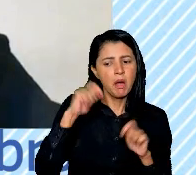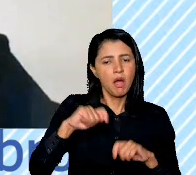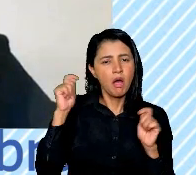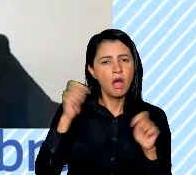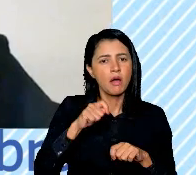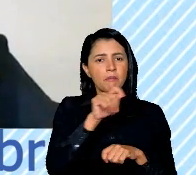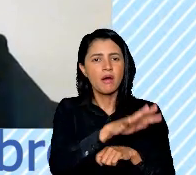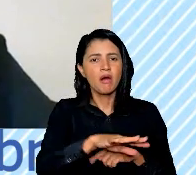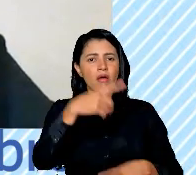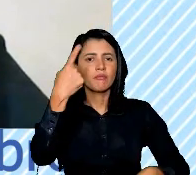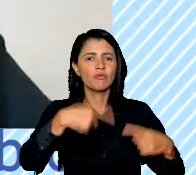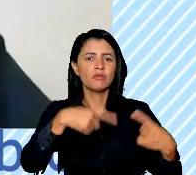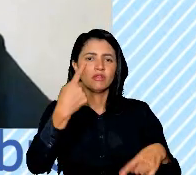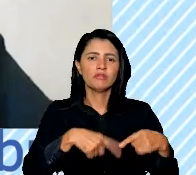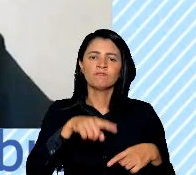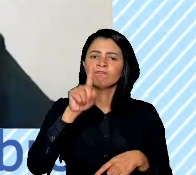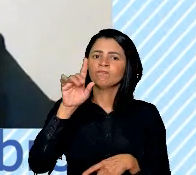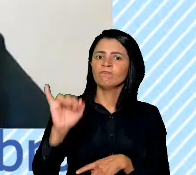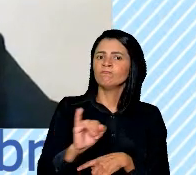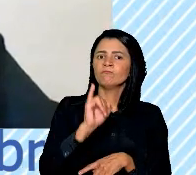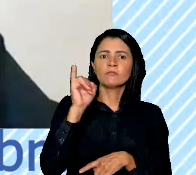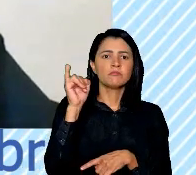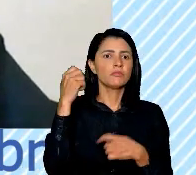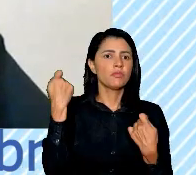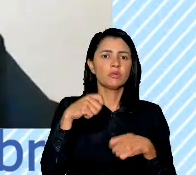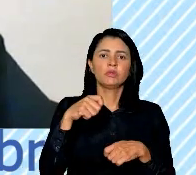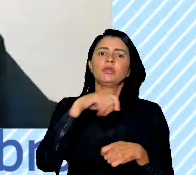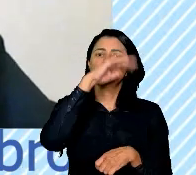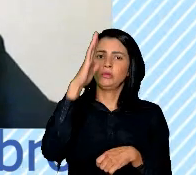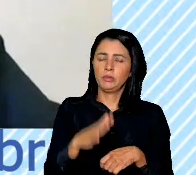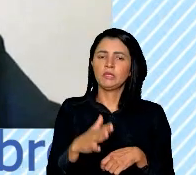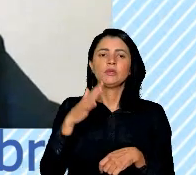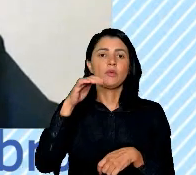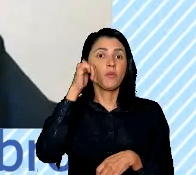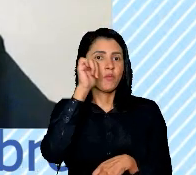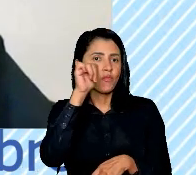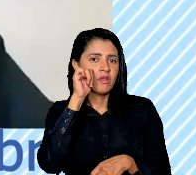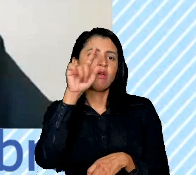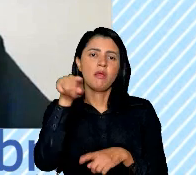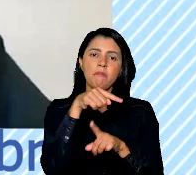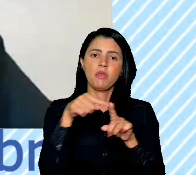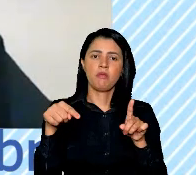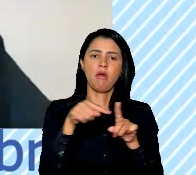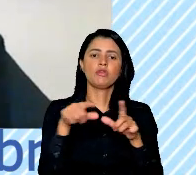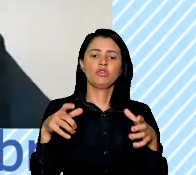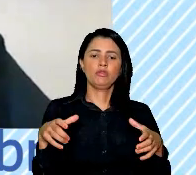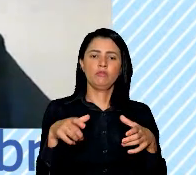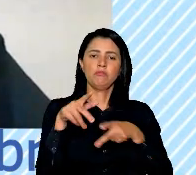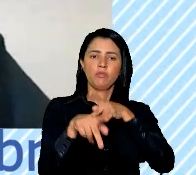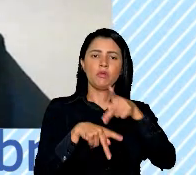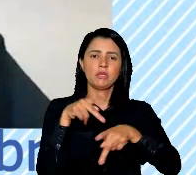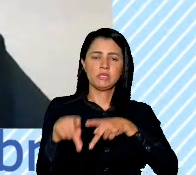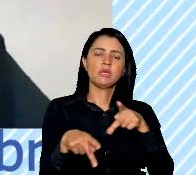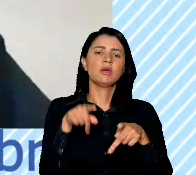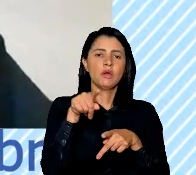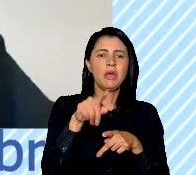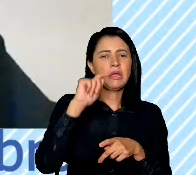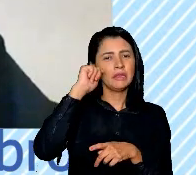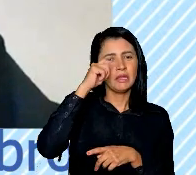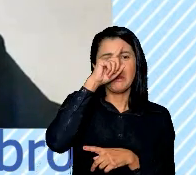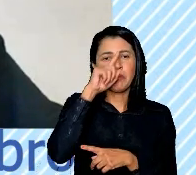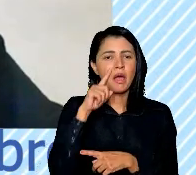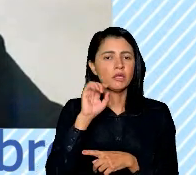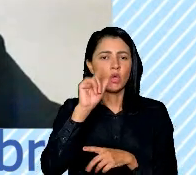a política é uma importante demanda do país. Mulheres são metade da população e negras, pardas ou de